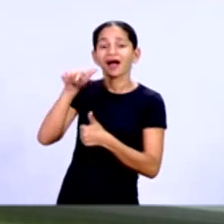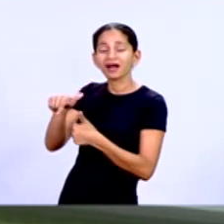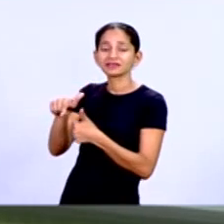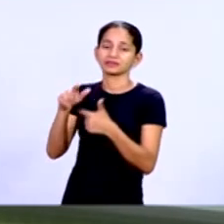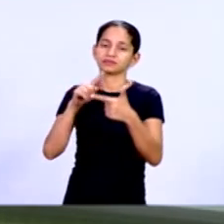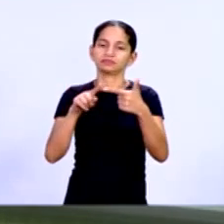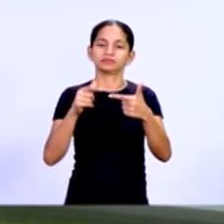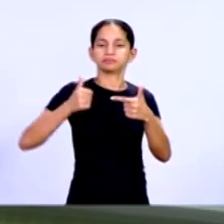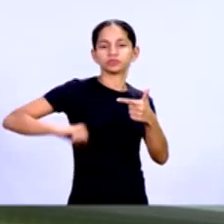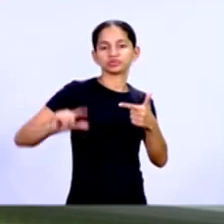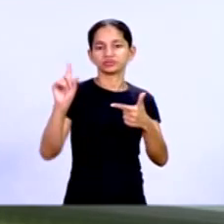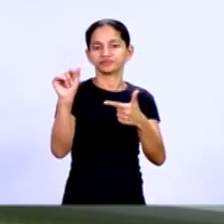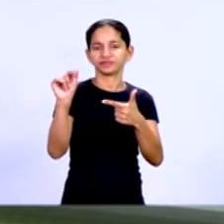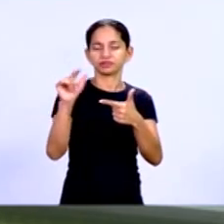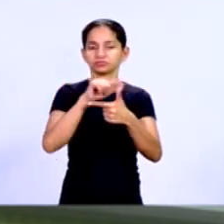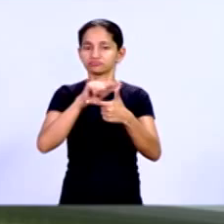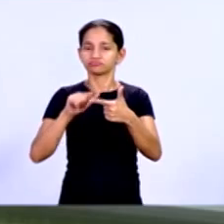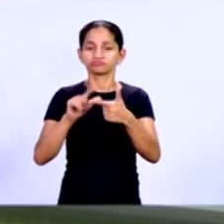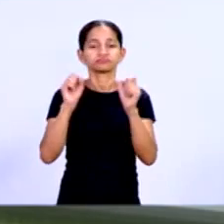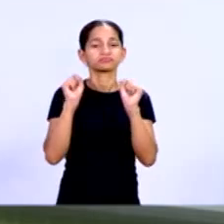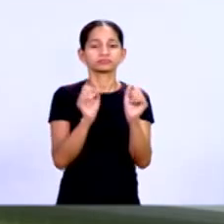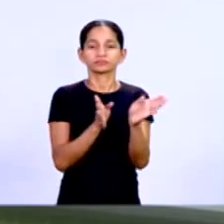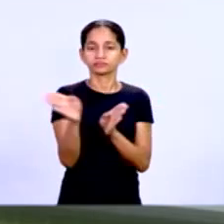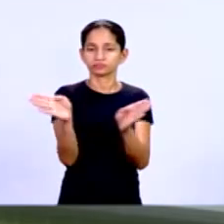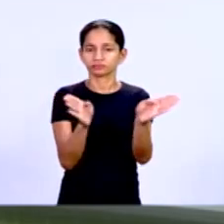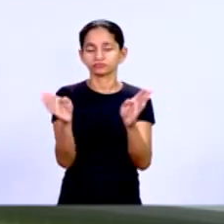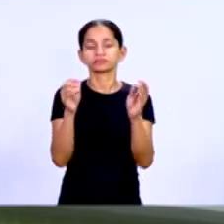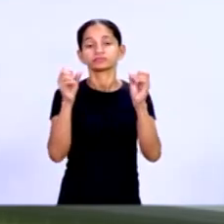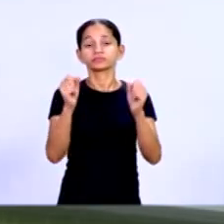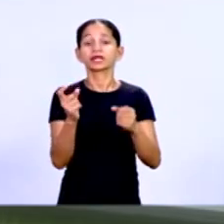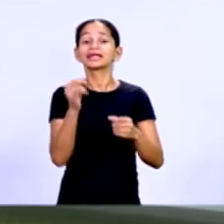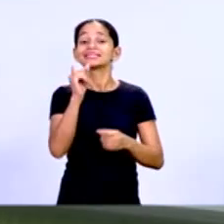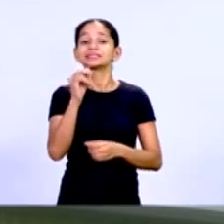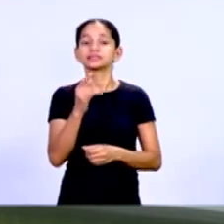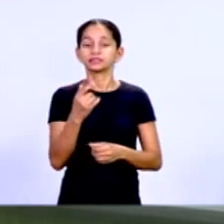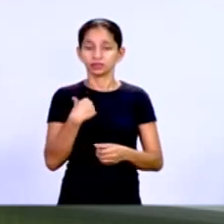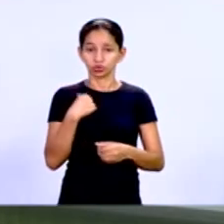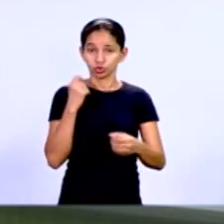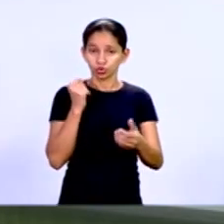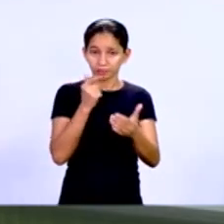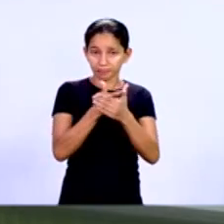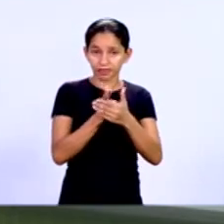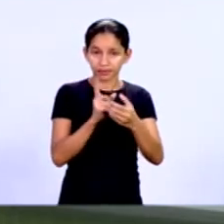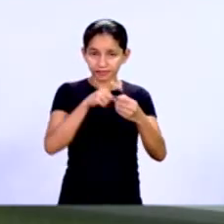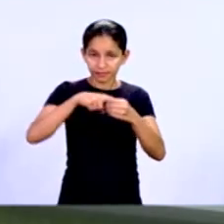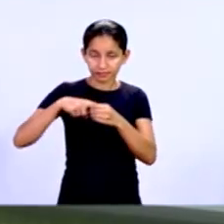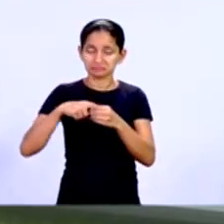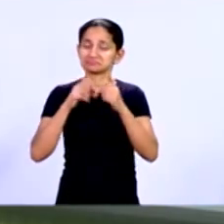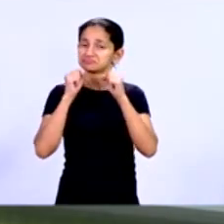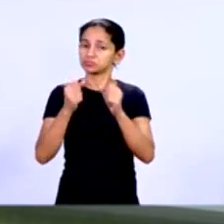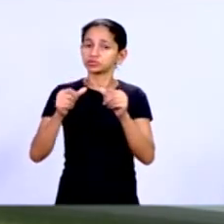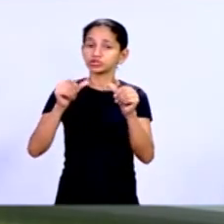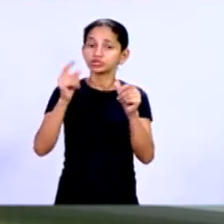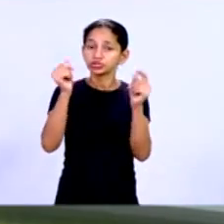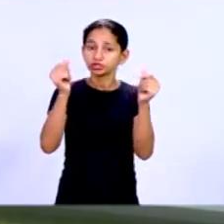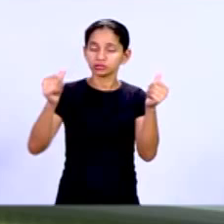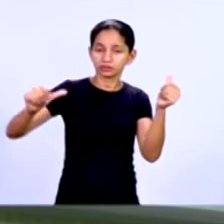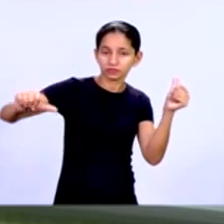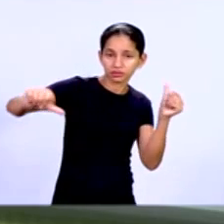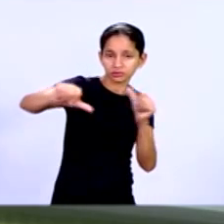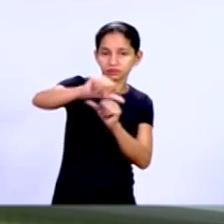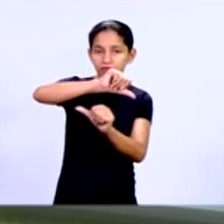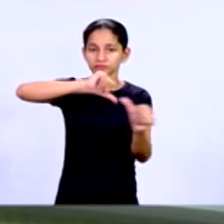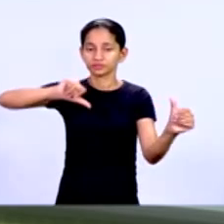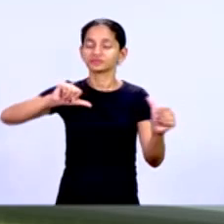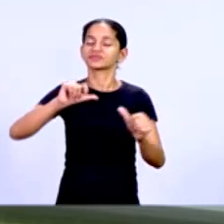venda de dinheiro. Porque quando você compra ações, você está pagando, está existindo uma transação, uma movimentação de dinheiro. E